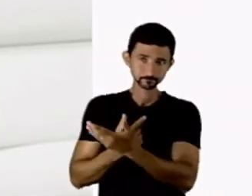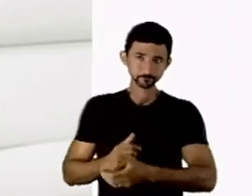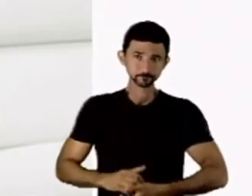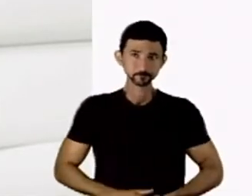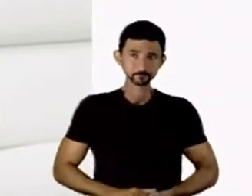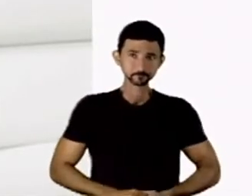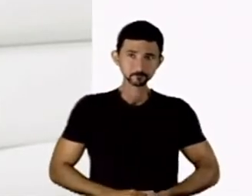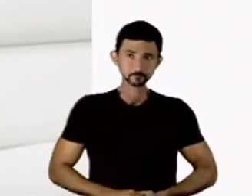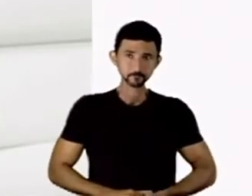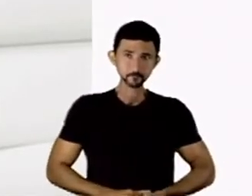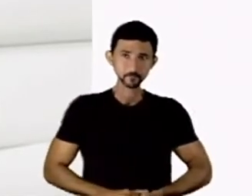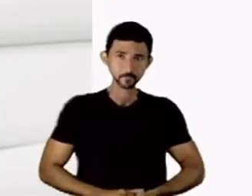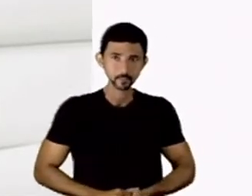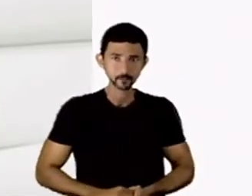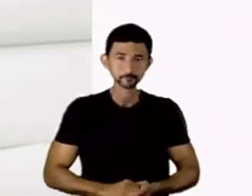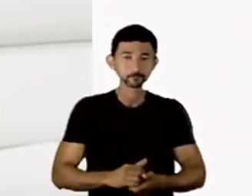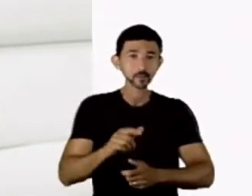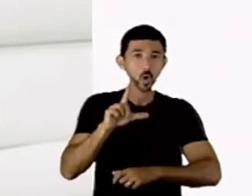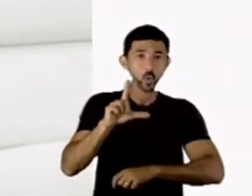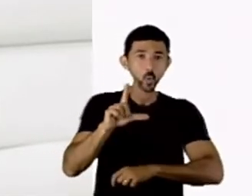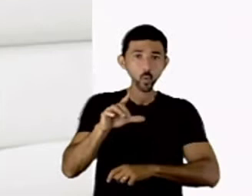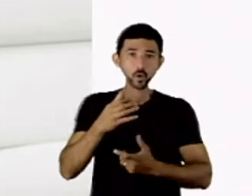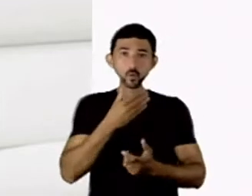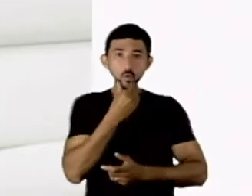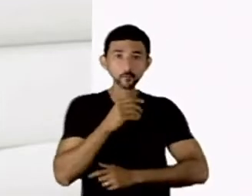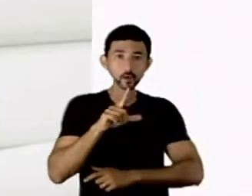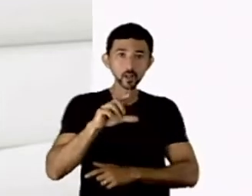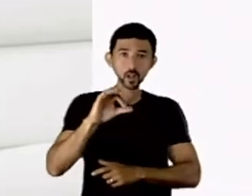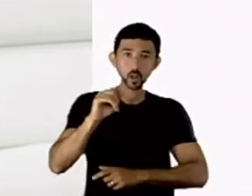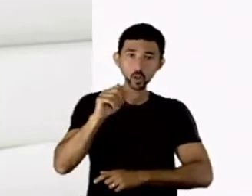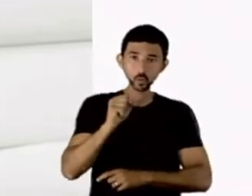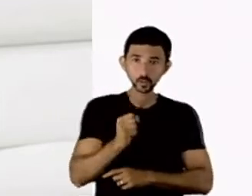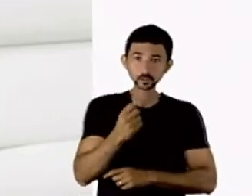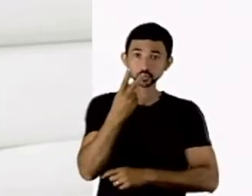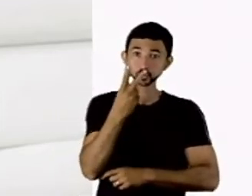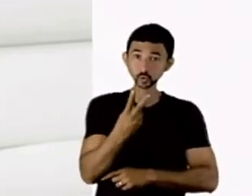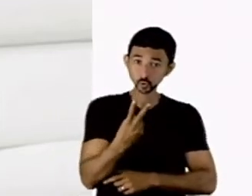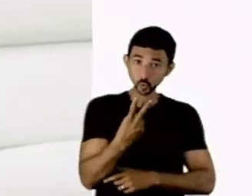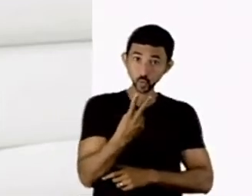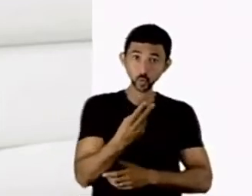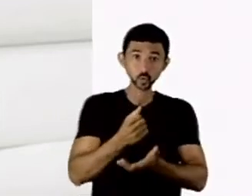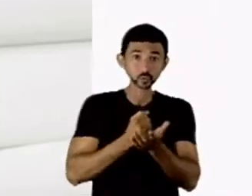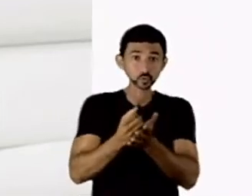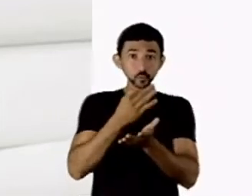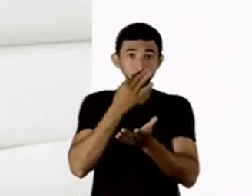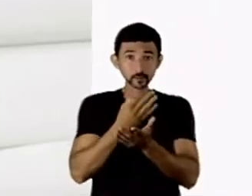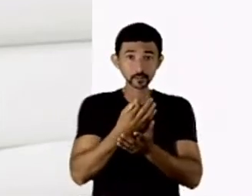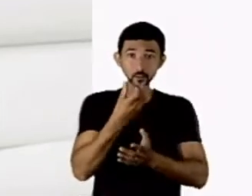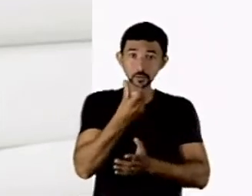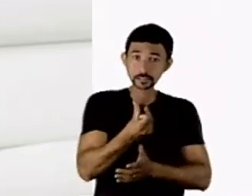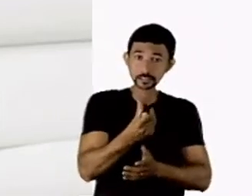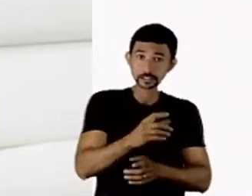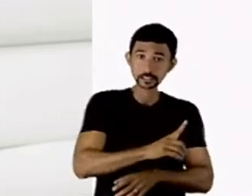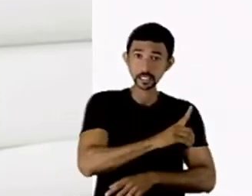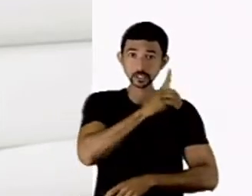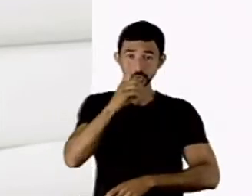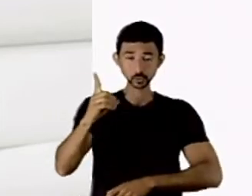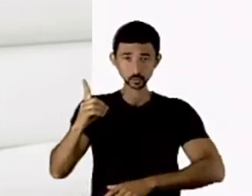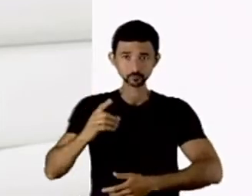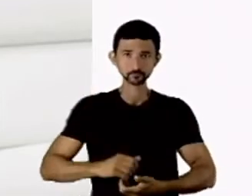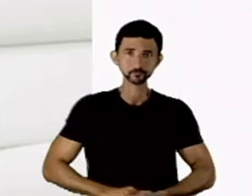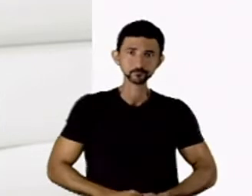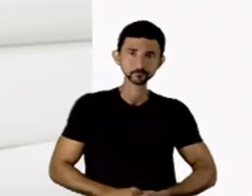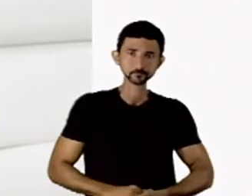Então, acompanha lá. Lucas, ele toma 2 comprimidos durante 6 dias. Então,